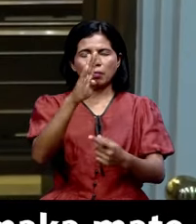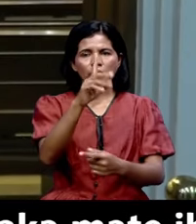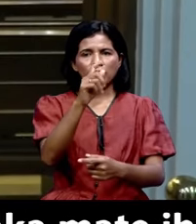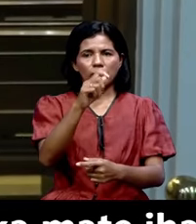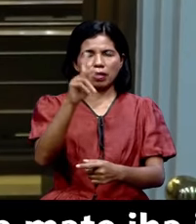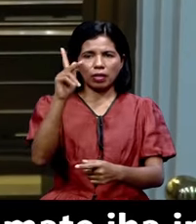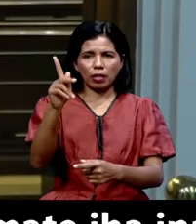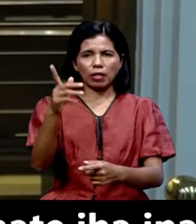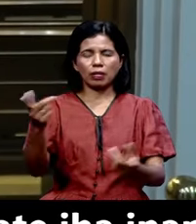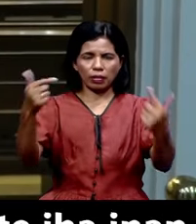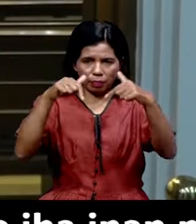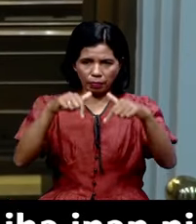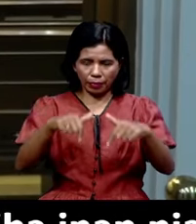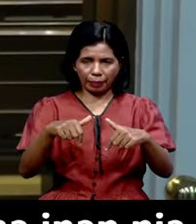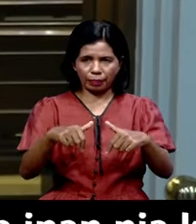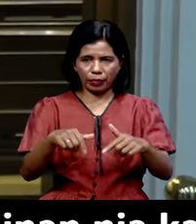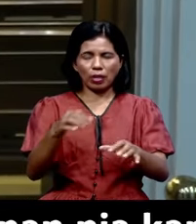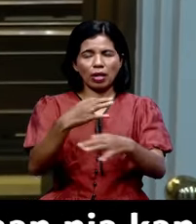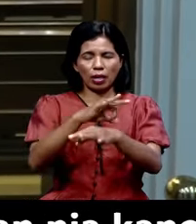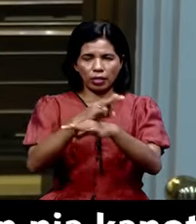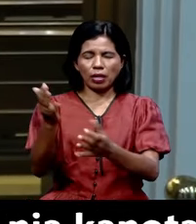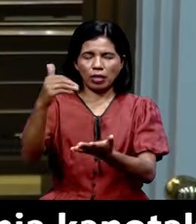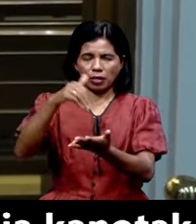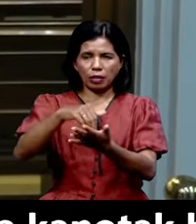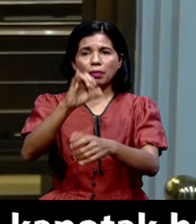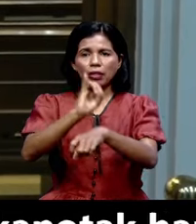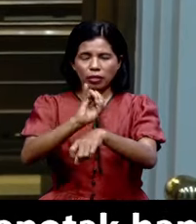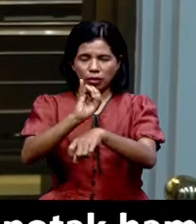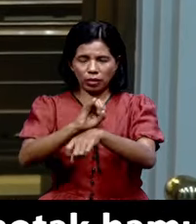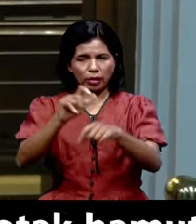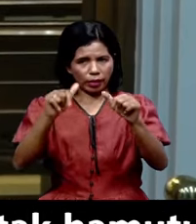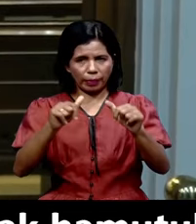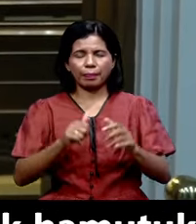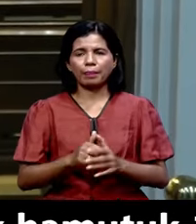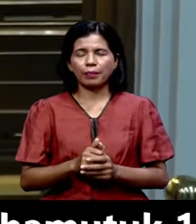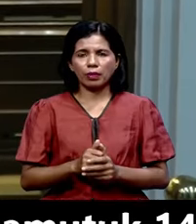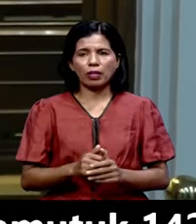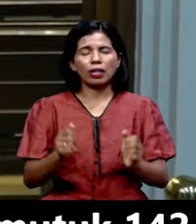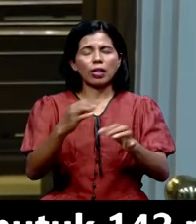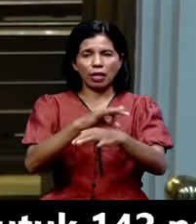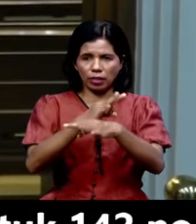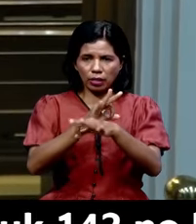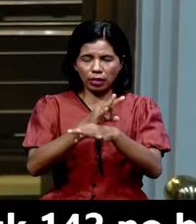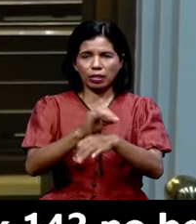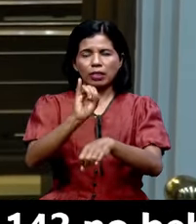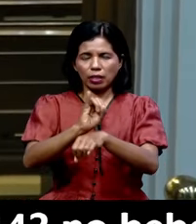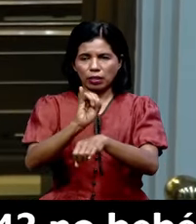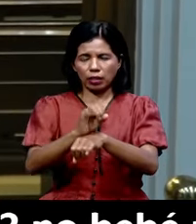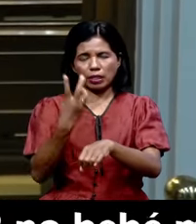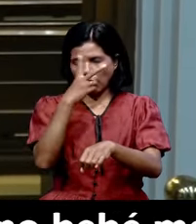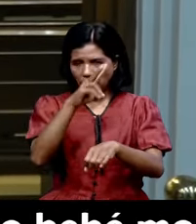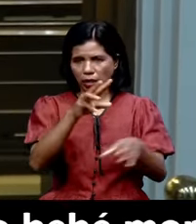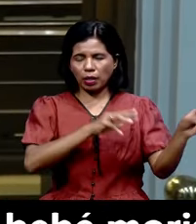de MAI halo reabilitação da igreja né. Nune a reabilitação né, tare kata ki a